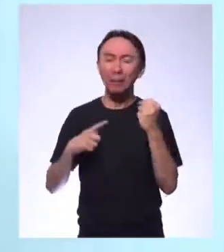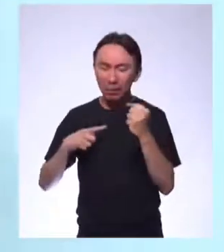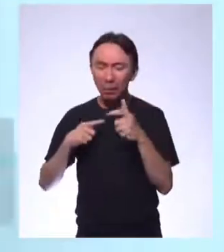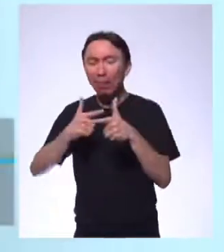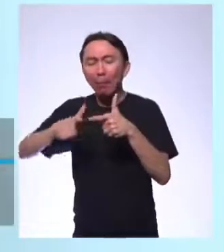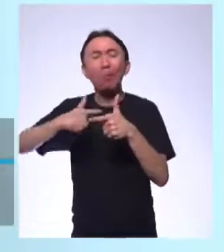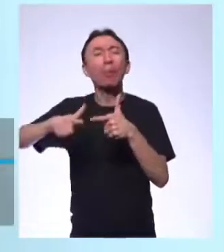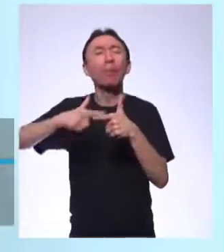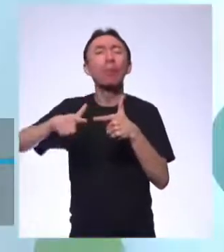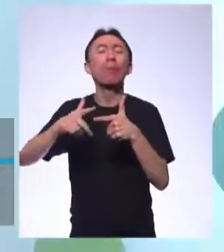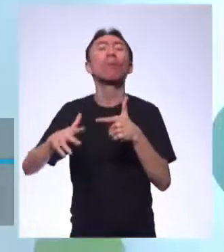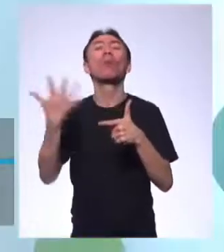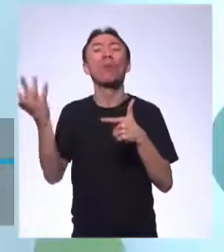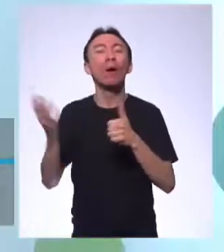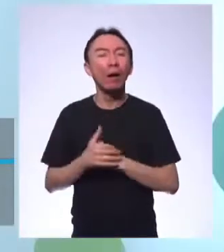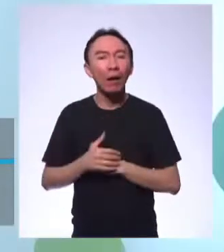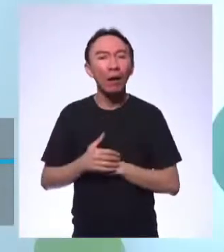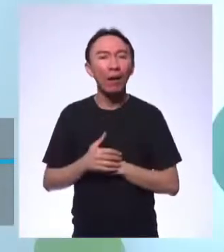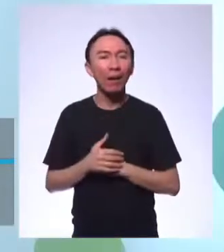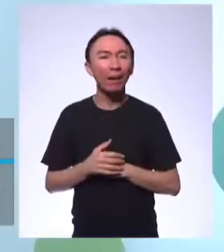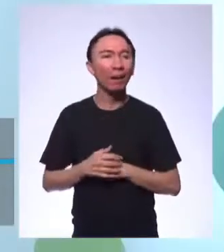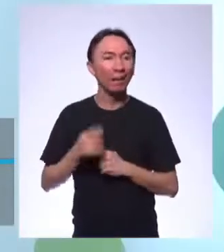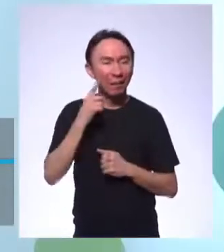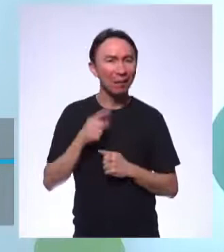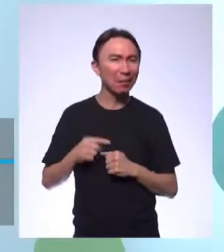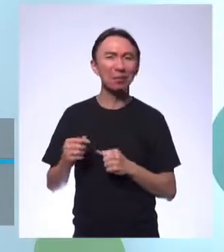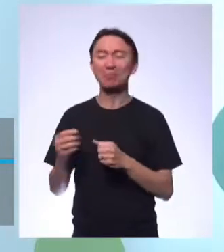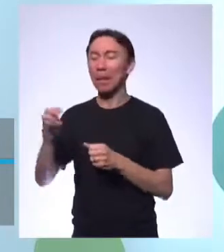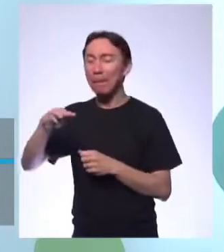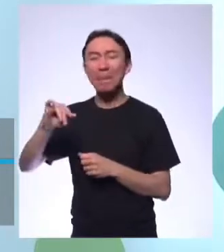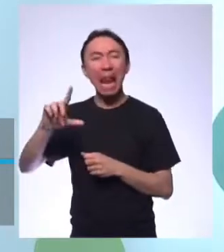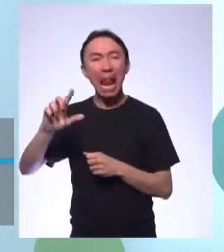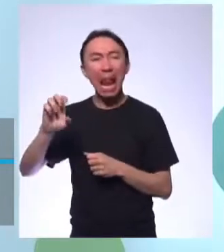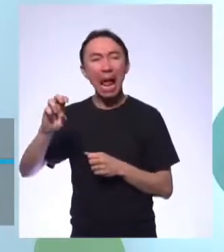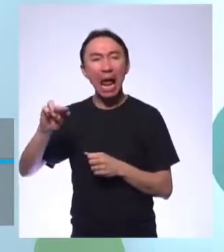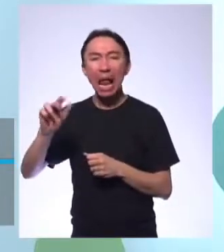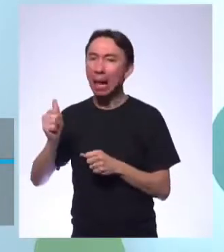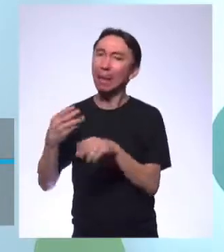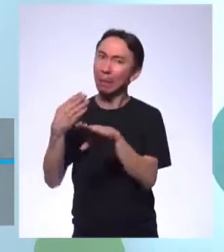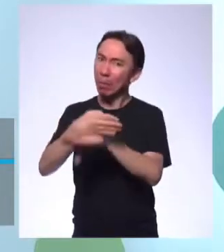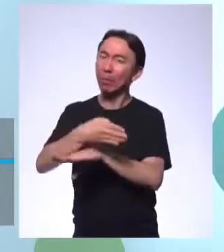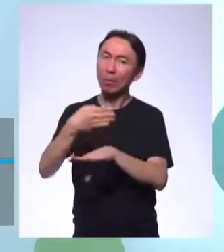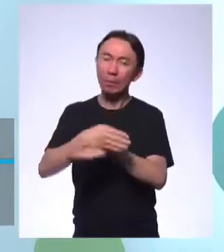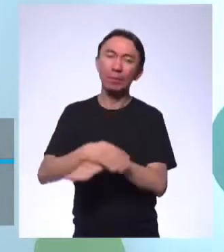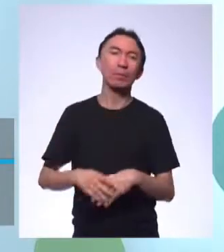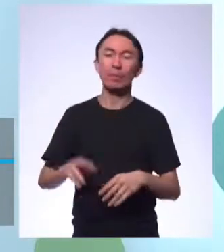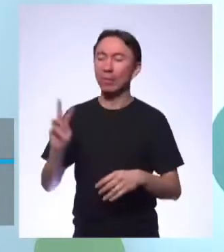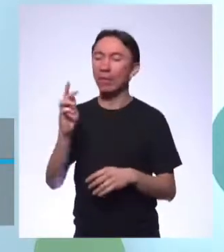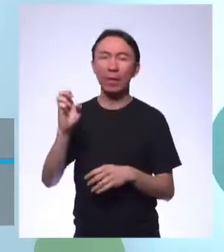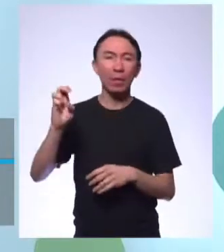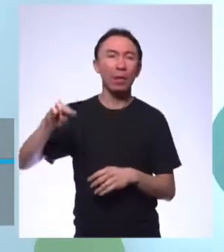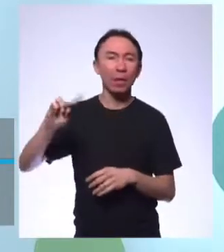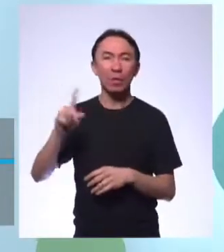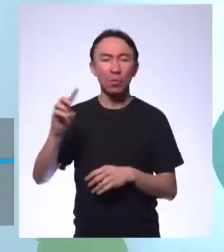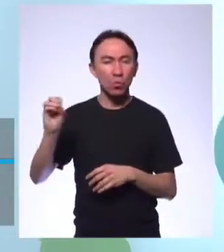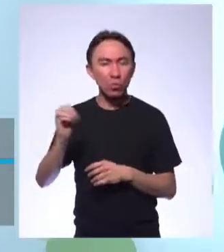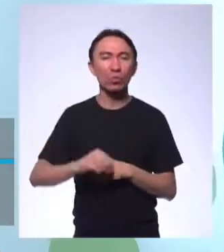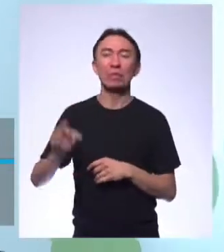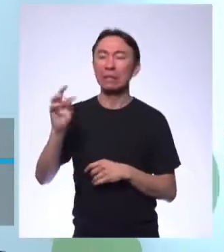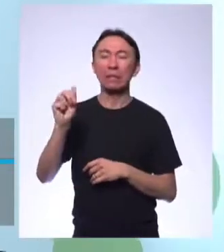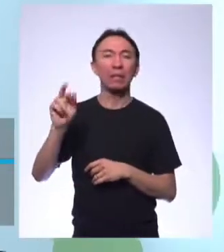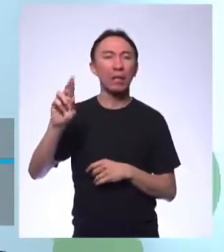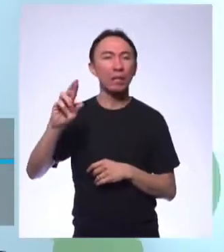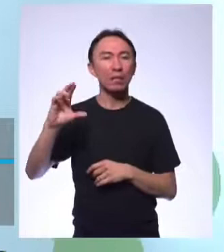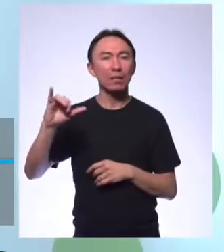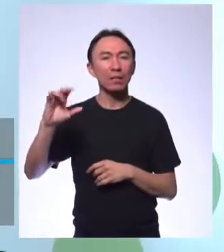qual é esse problema? Os alunos Olha, vários alunos identificaram? participando aqui, ó, a Milena, o Enzo, a Tarcísia, a Raíssa,